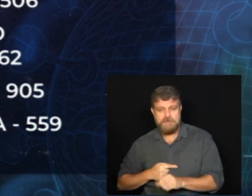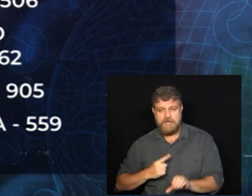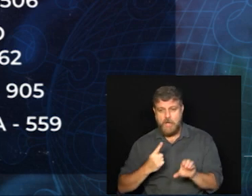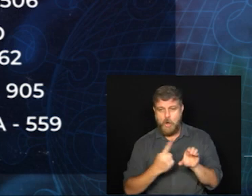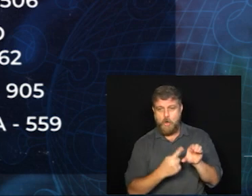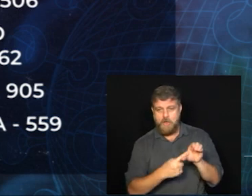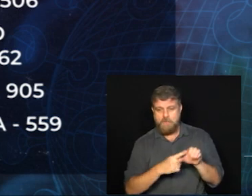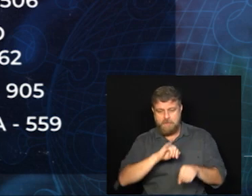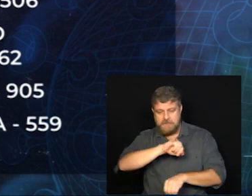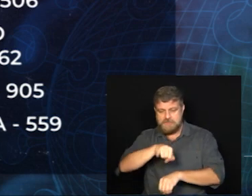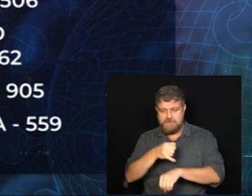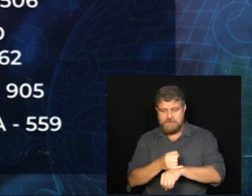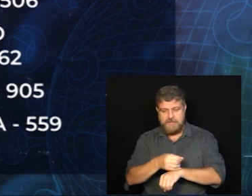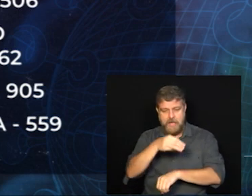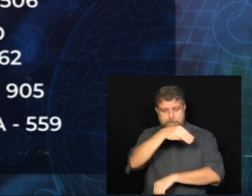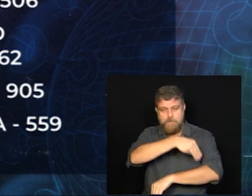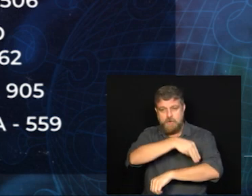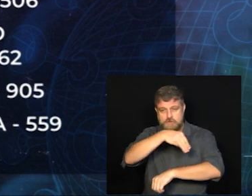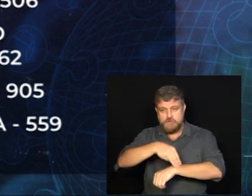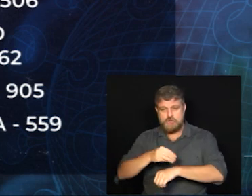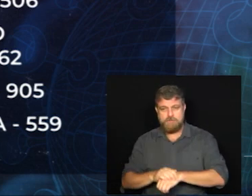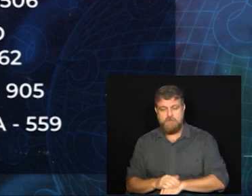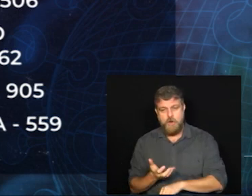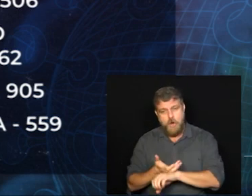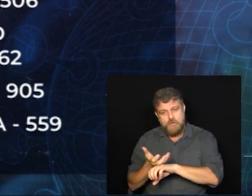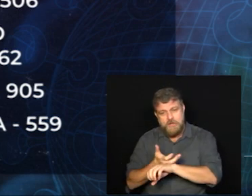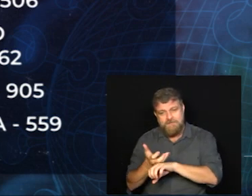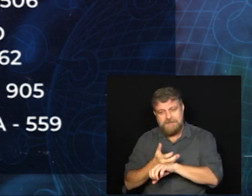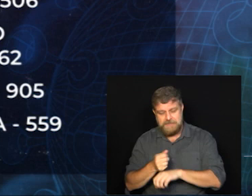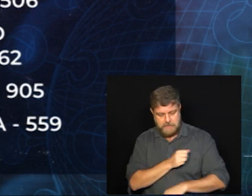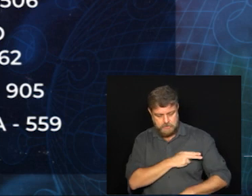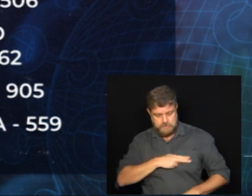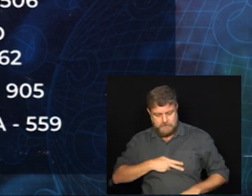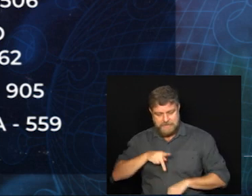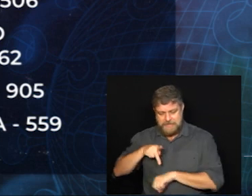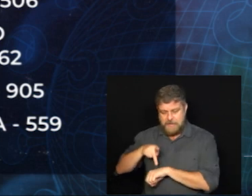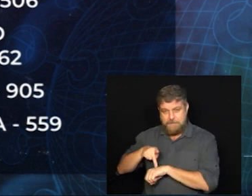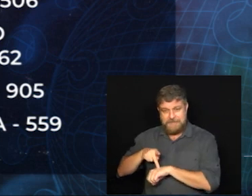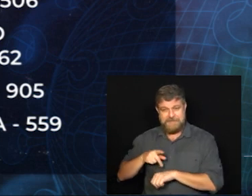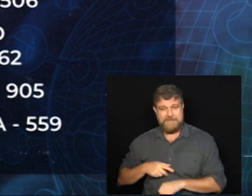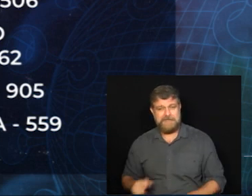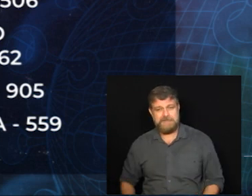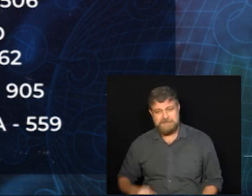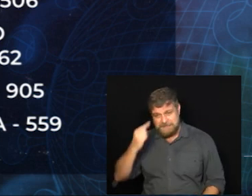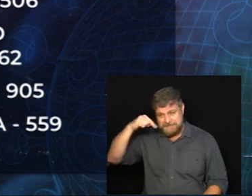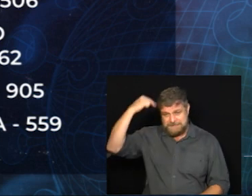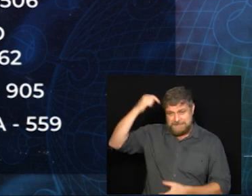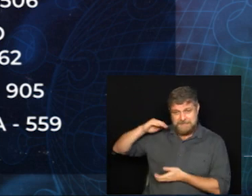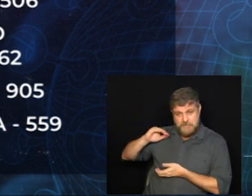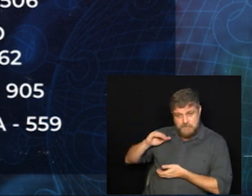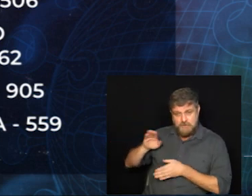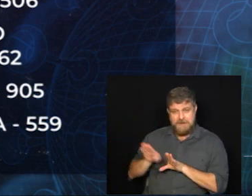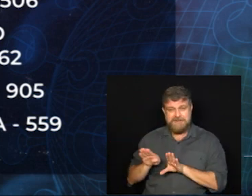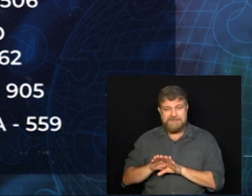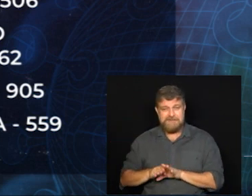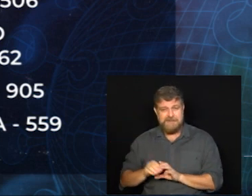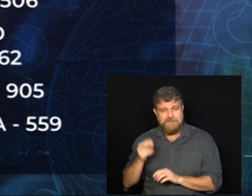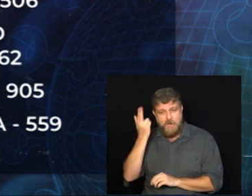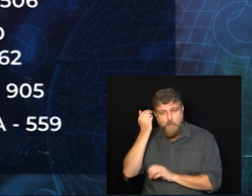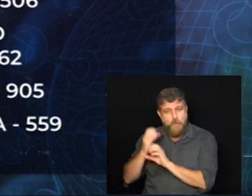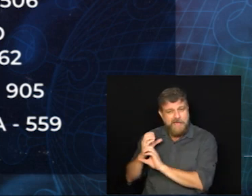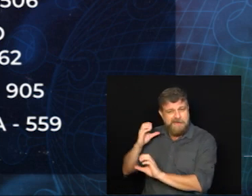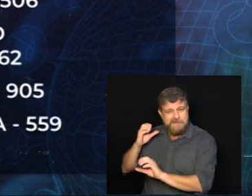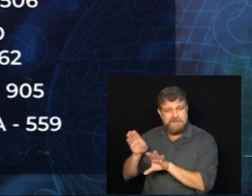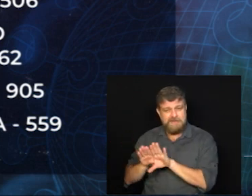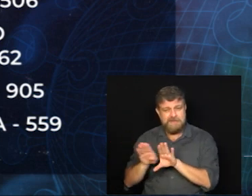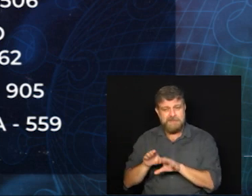Cosmópolis, Jaguariúna, Montemor, Nova Odessa, Arthur Nogueira, Pedreira, Santo Antônio de Posse, Engenheiro Coelho